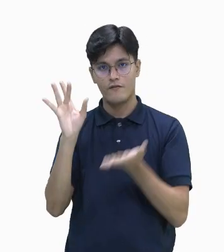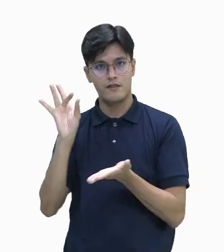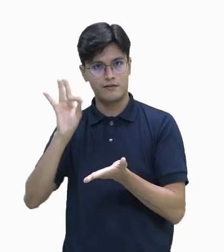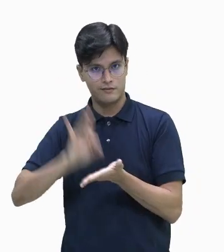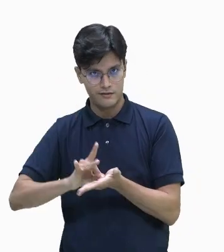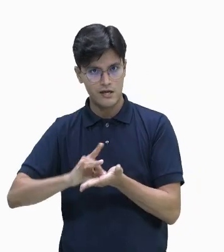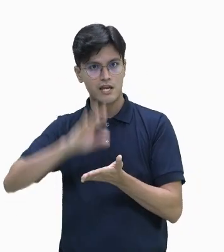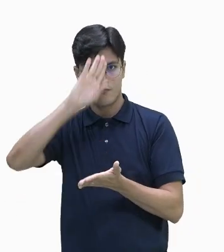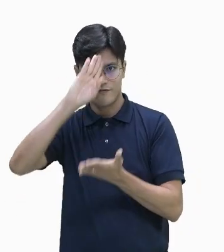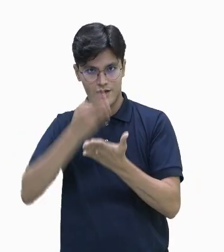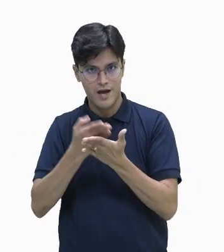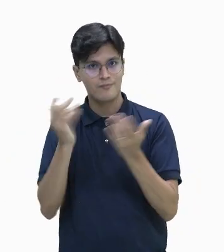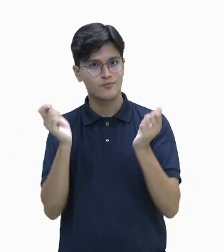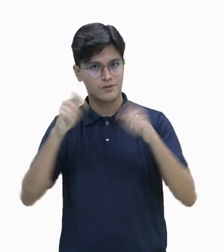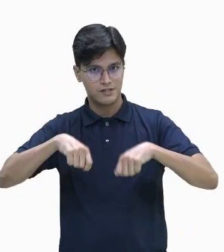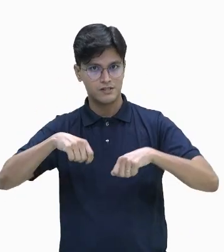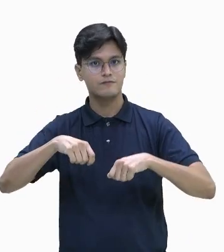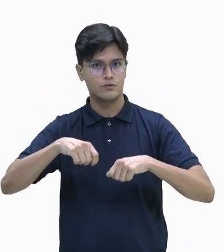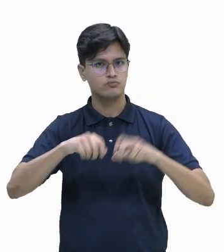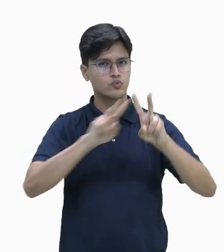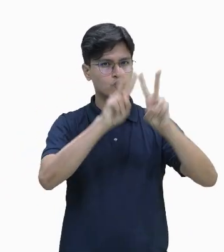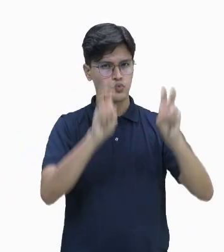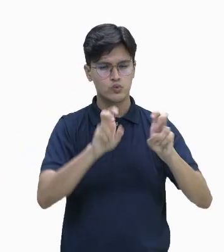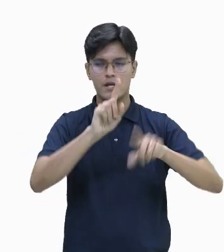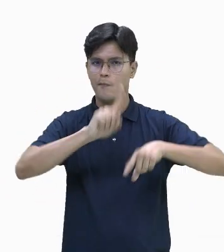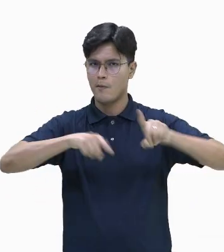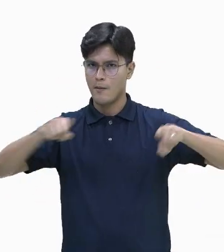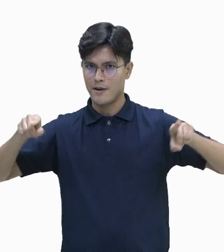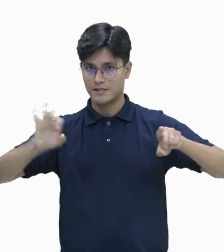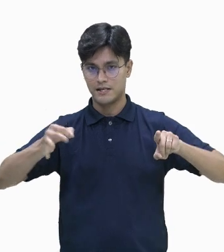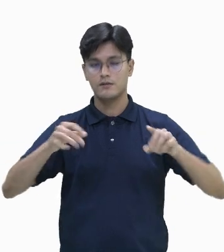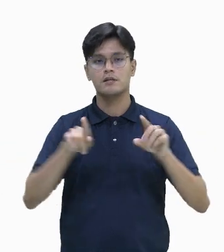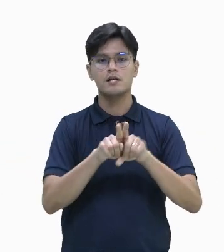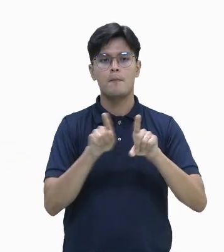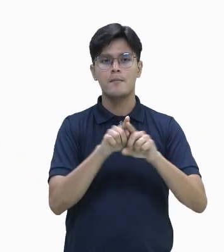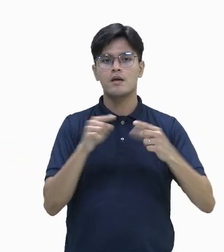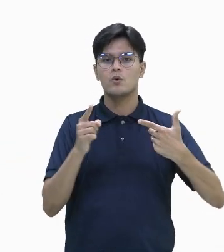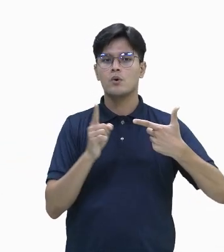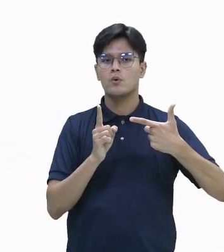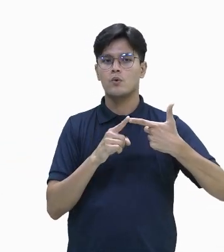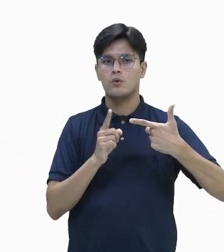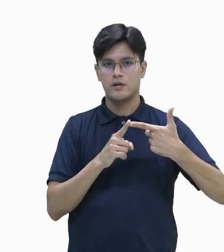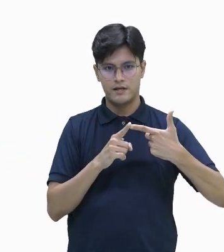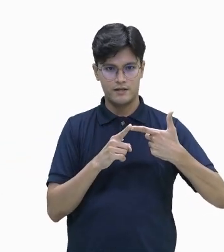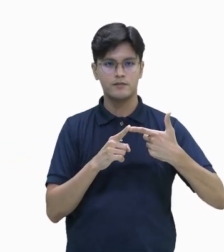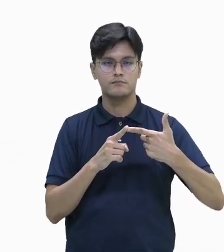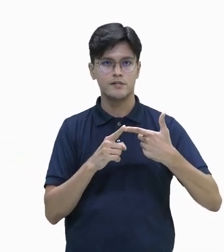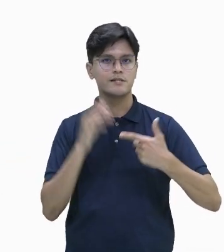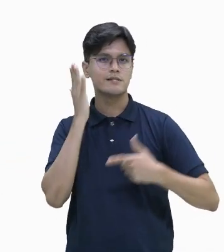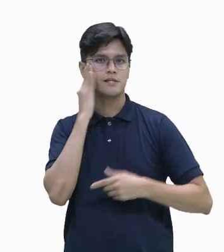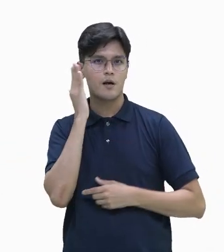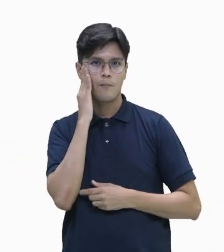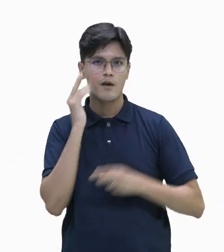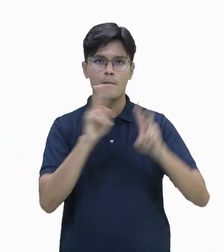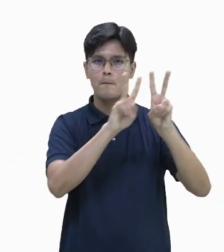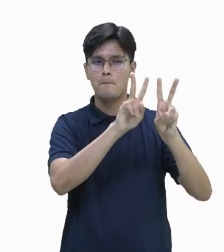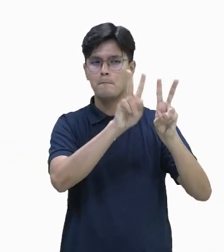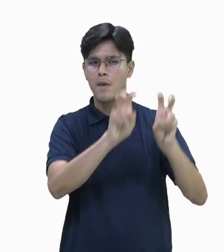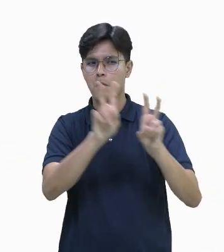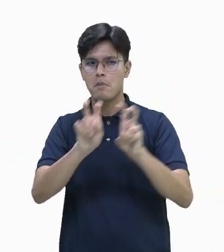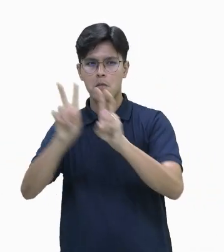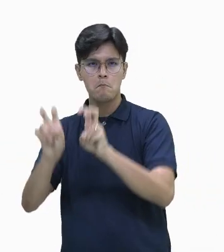temas. E informar-se sobre temas variados, porque, claro, todos nós temos aí as